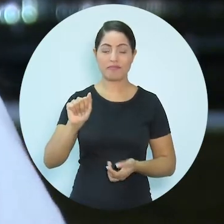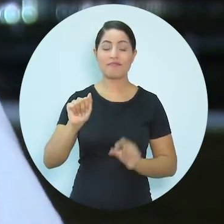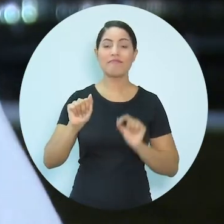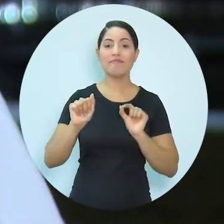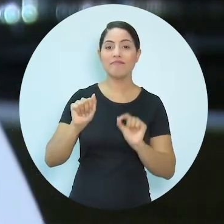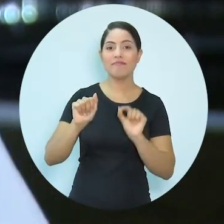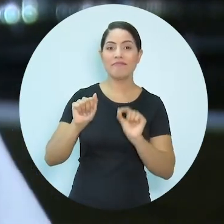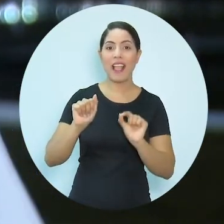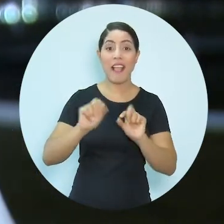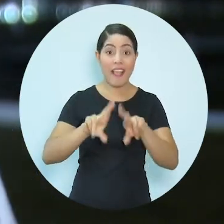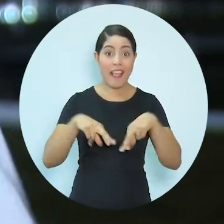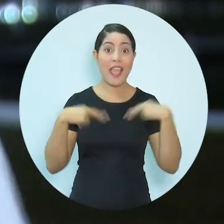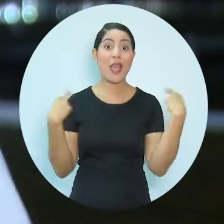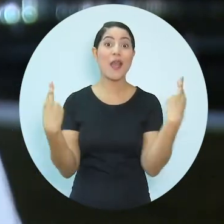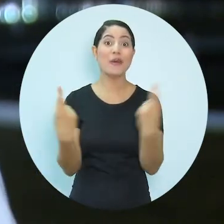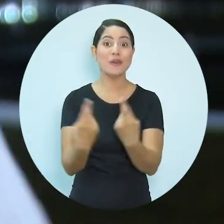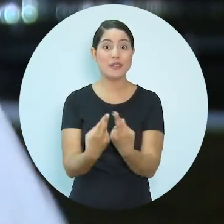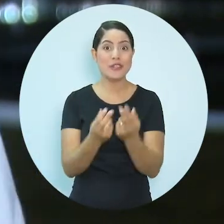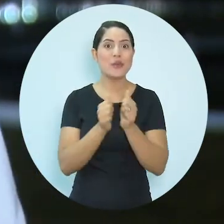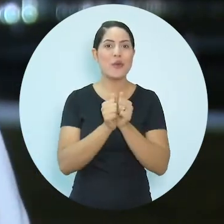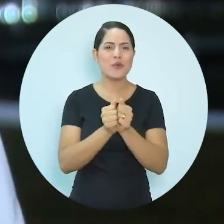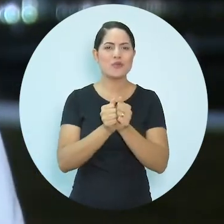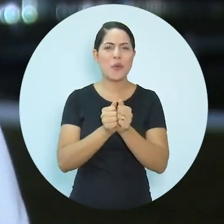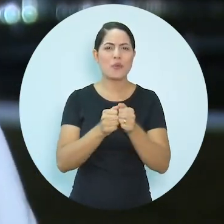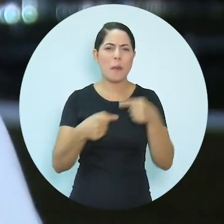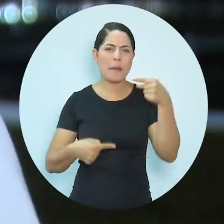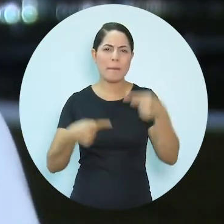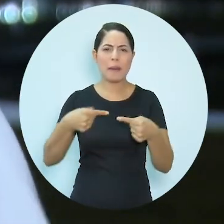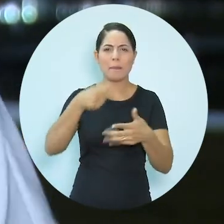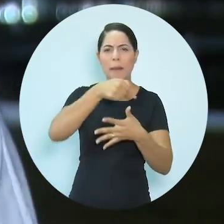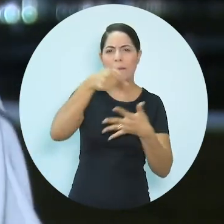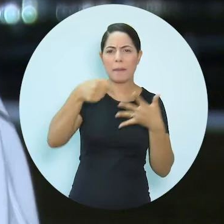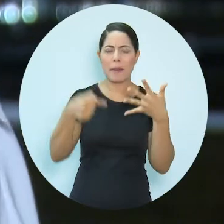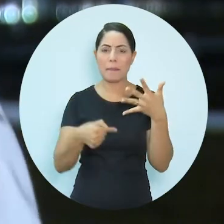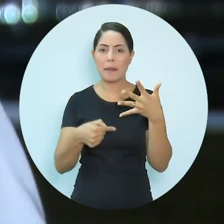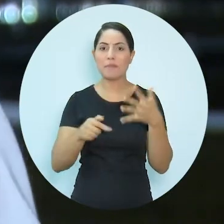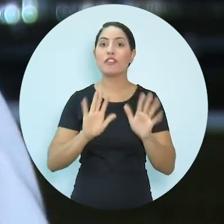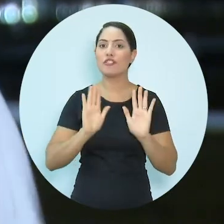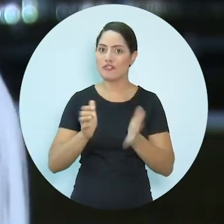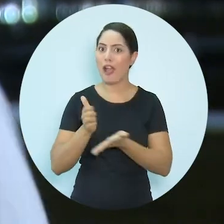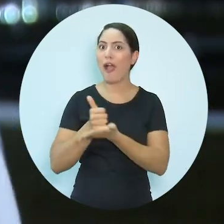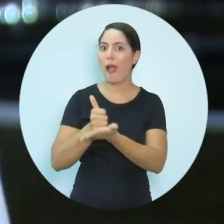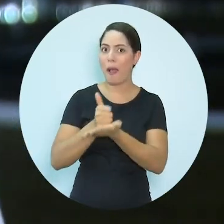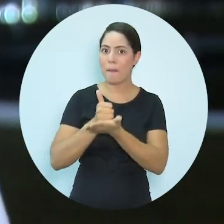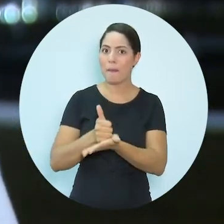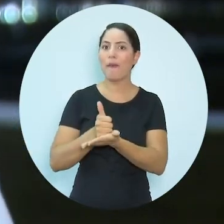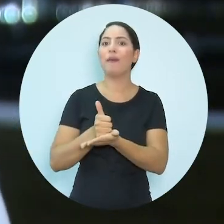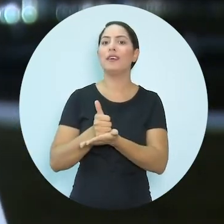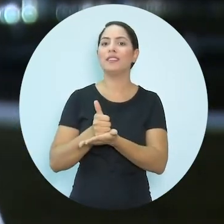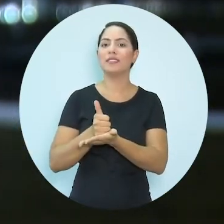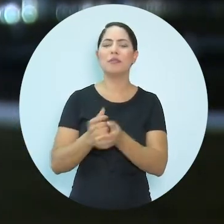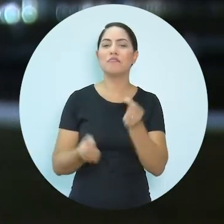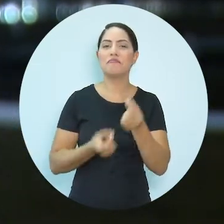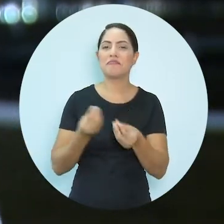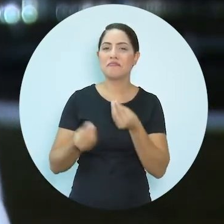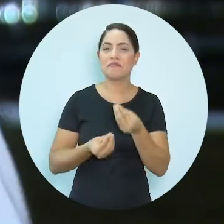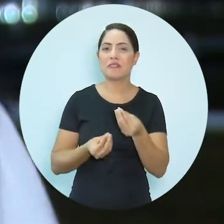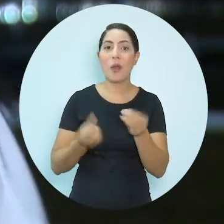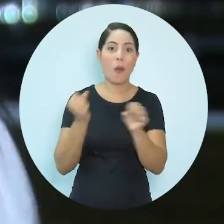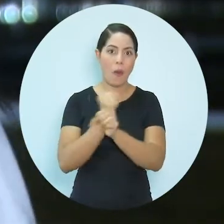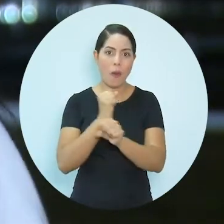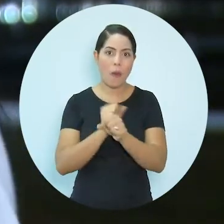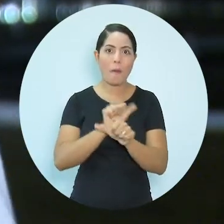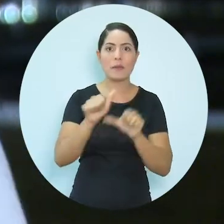Desenvolvimento Assistencial dos Advogados, FIDA, se reuniram para a deliberação de várias pautas. Auxílios foram aprovados para